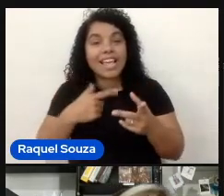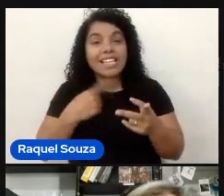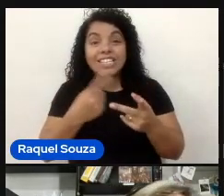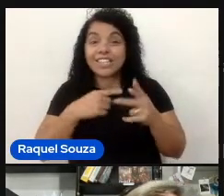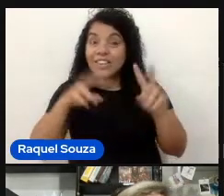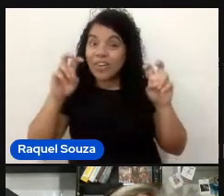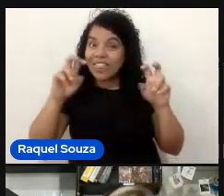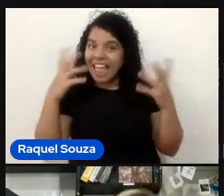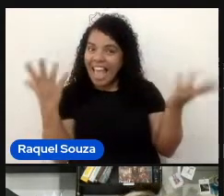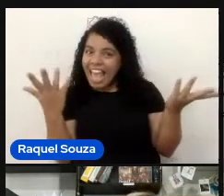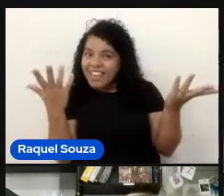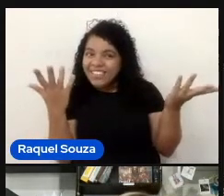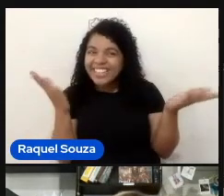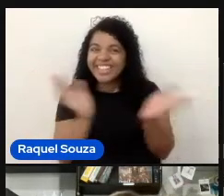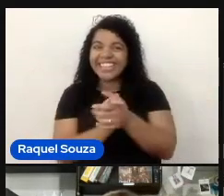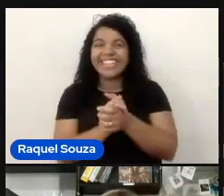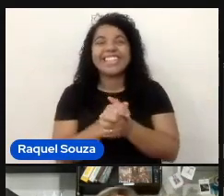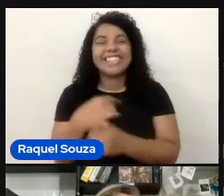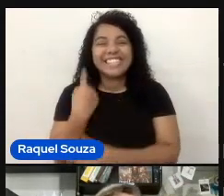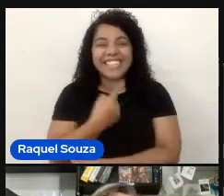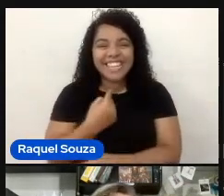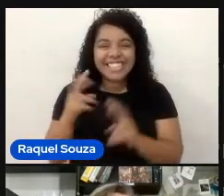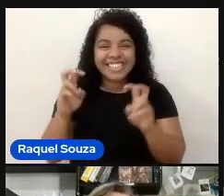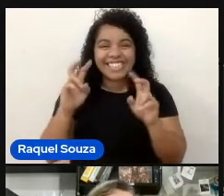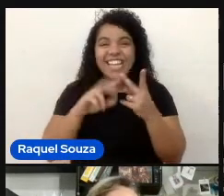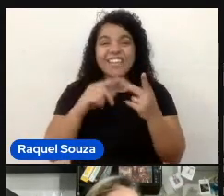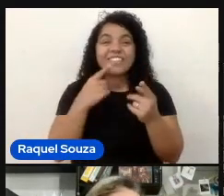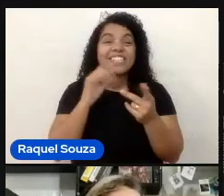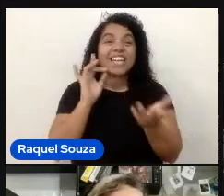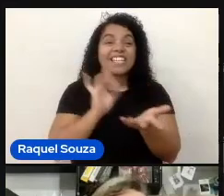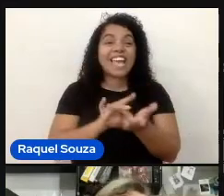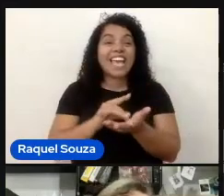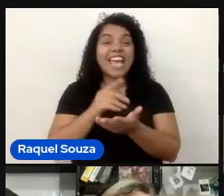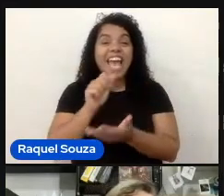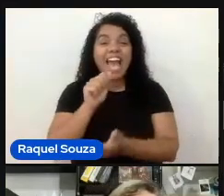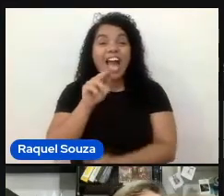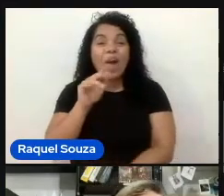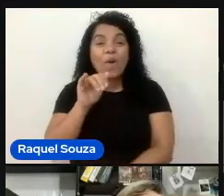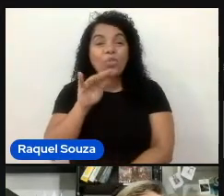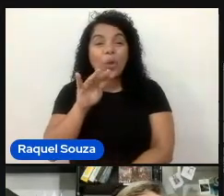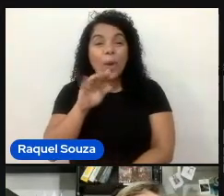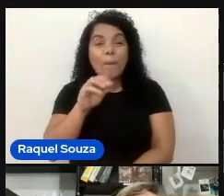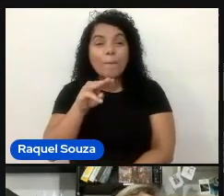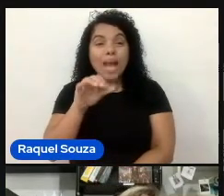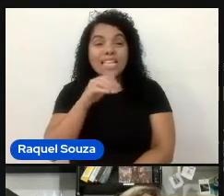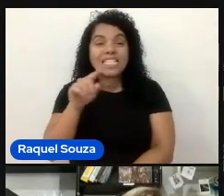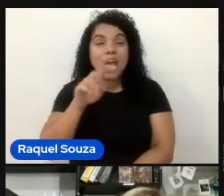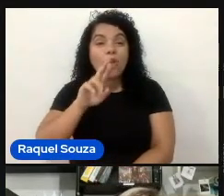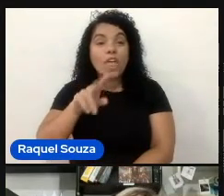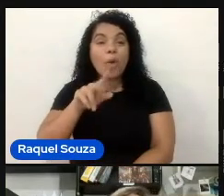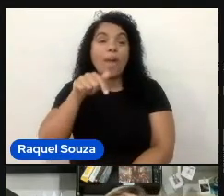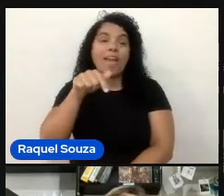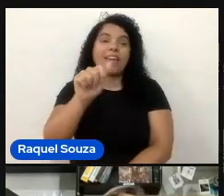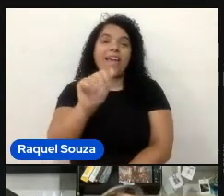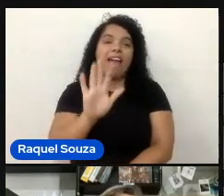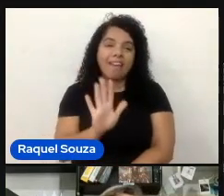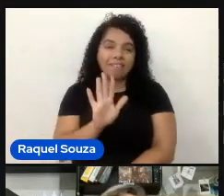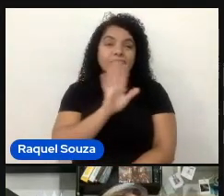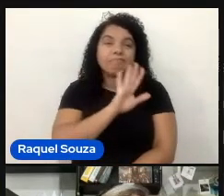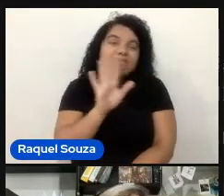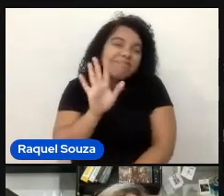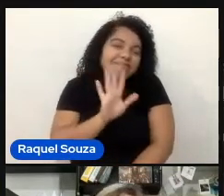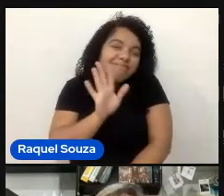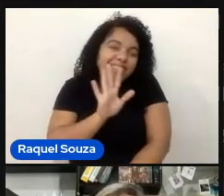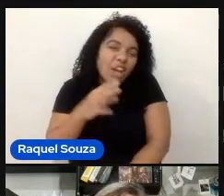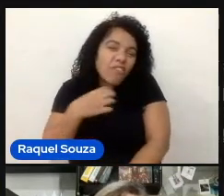tema, na realidade, né? Que é automação não é QA, então acho que foi mais uma forma de